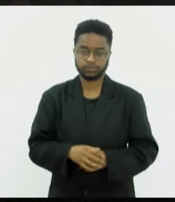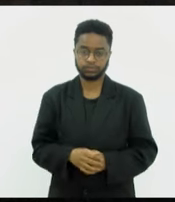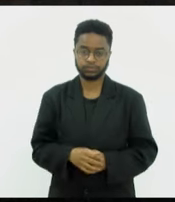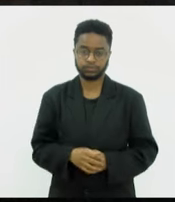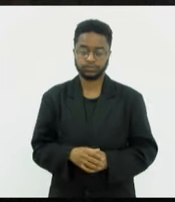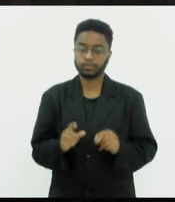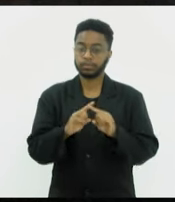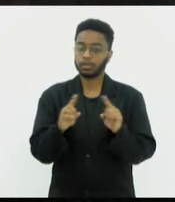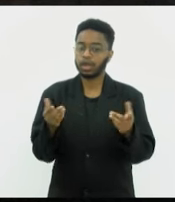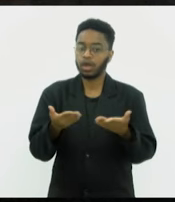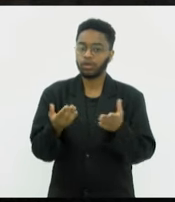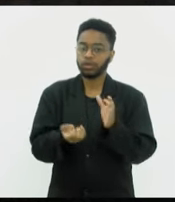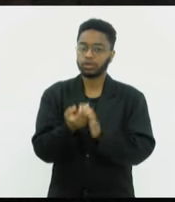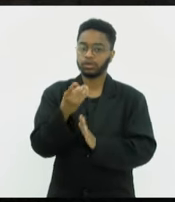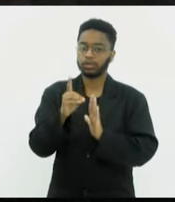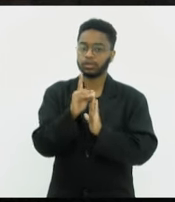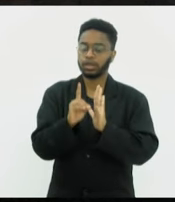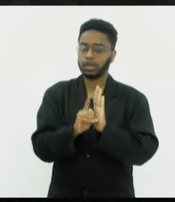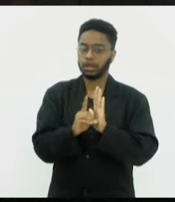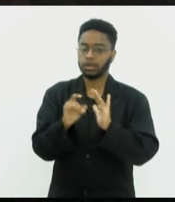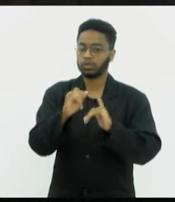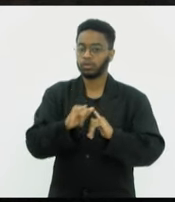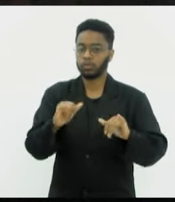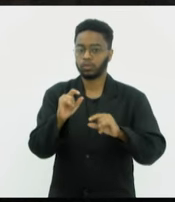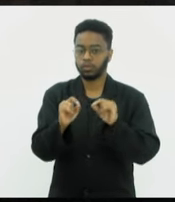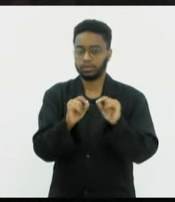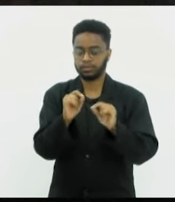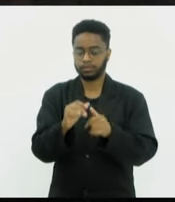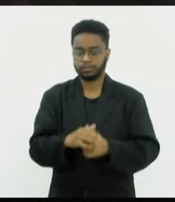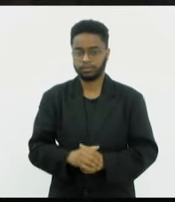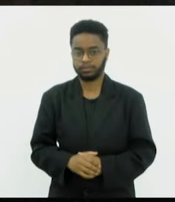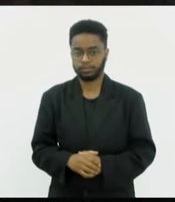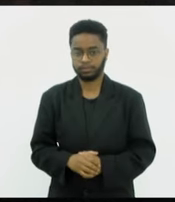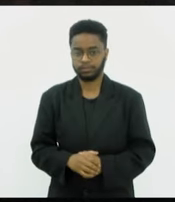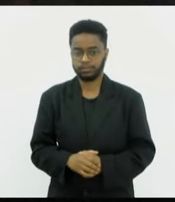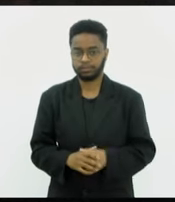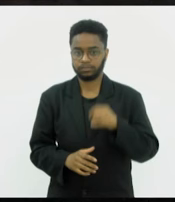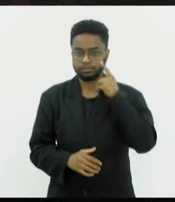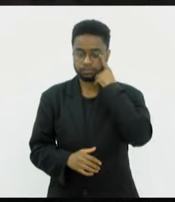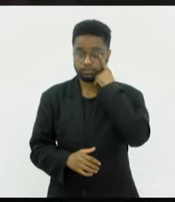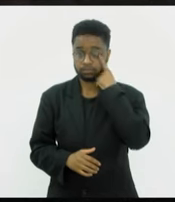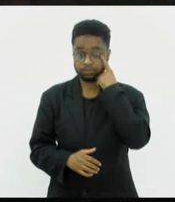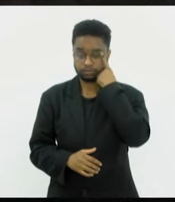eles fizeram um decreto dizendo o seguinte, que